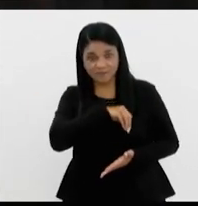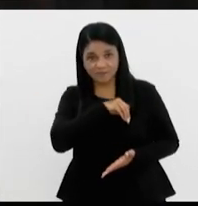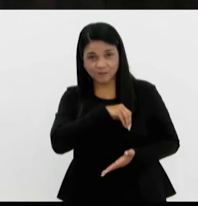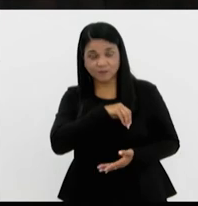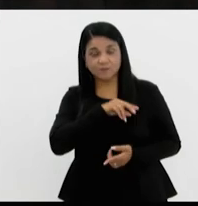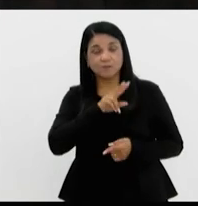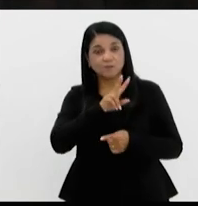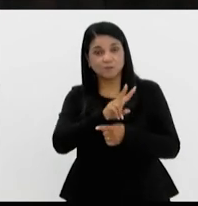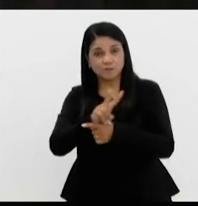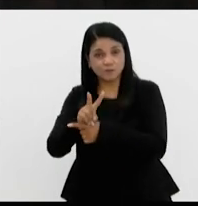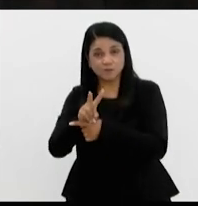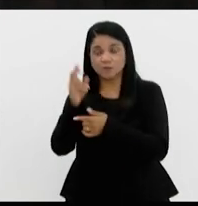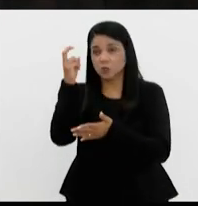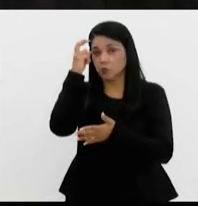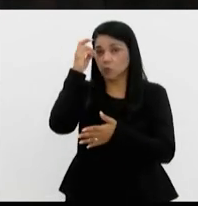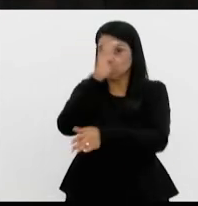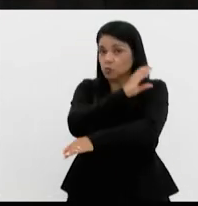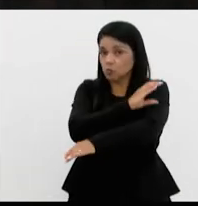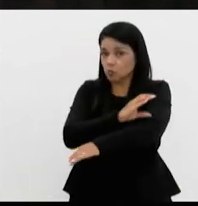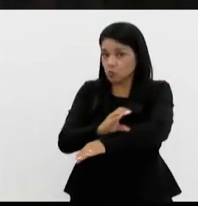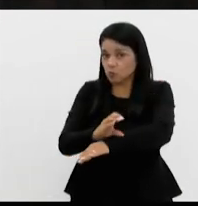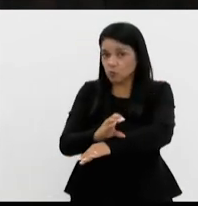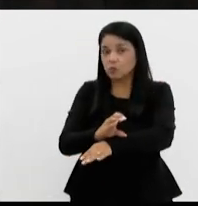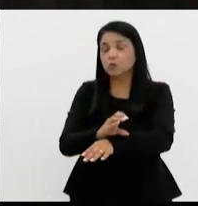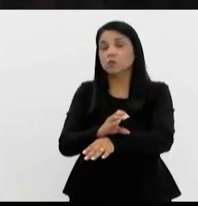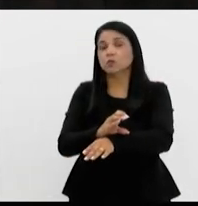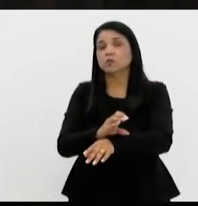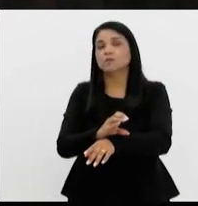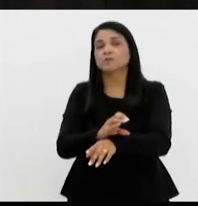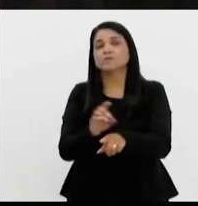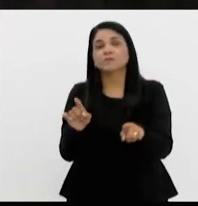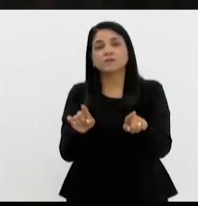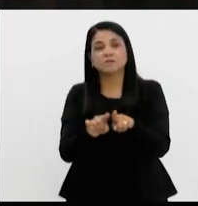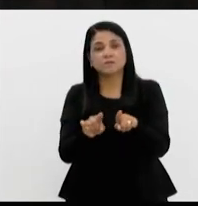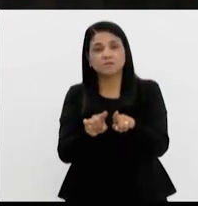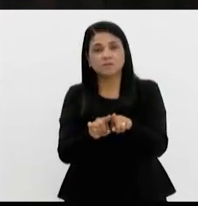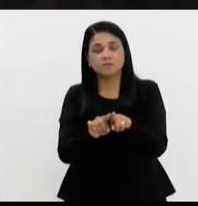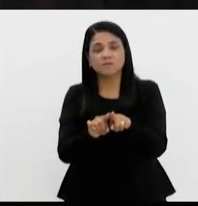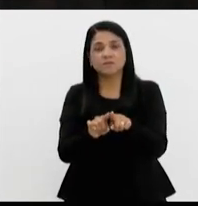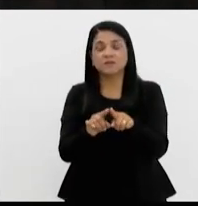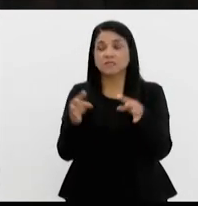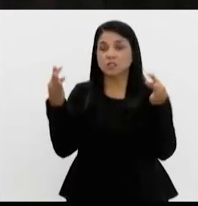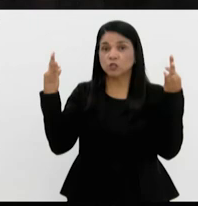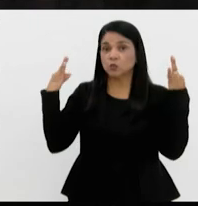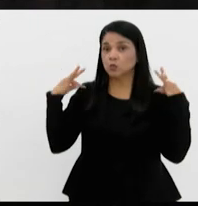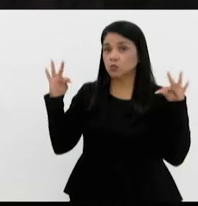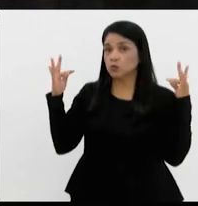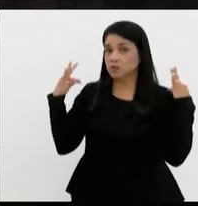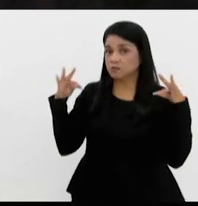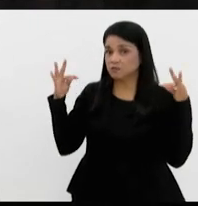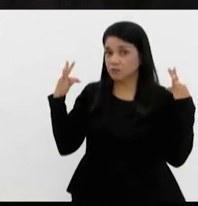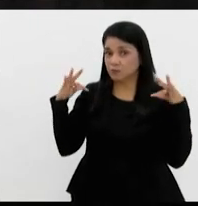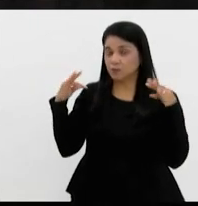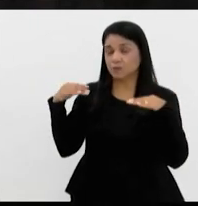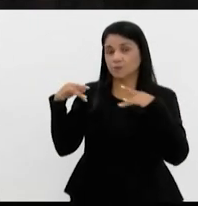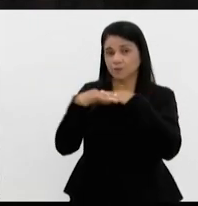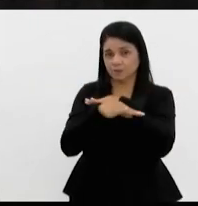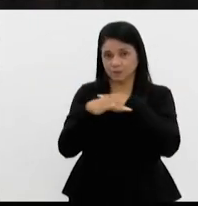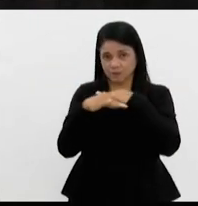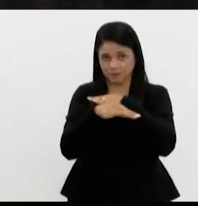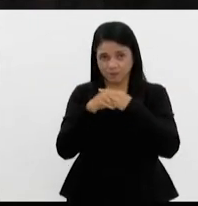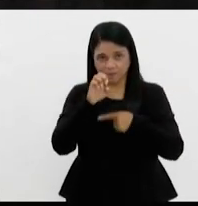preservam a nossa cultura e ainda atraem o turismo. Então, isso é um